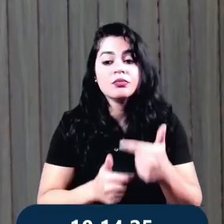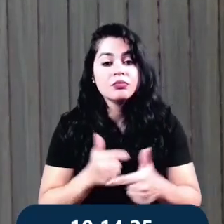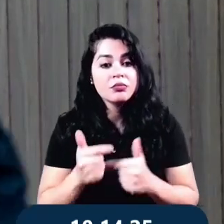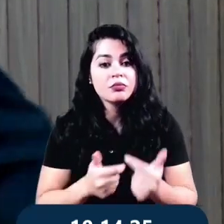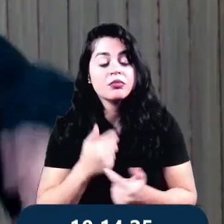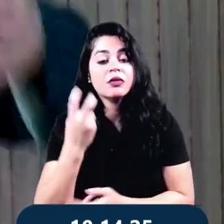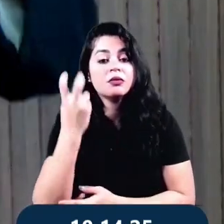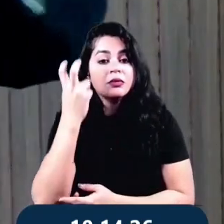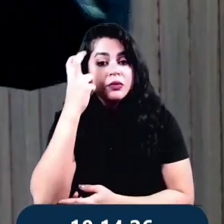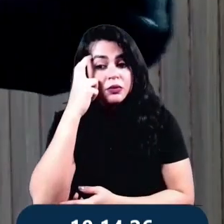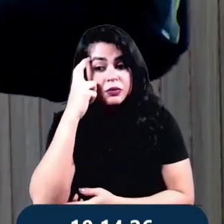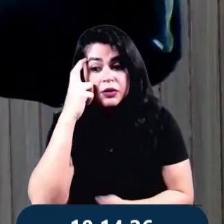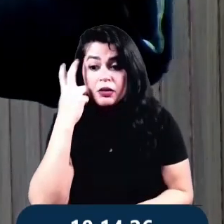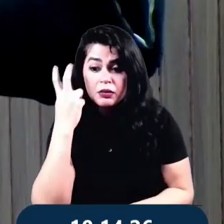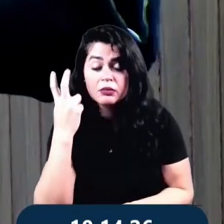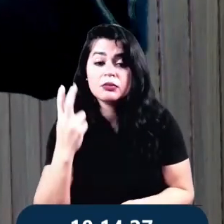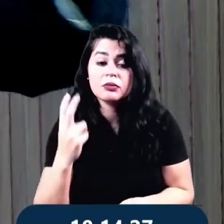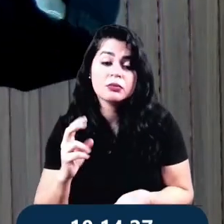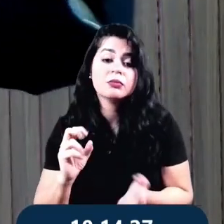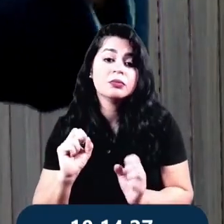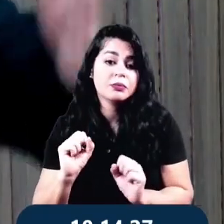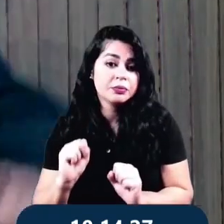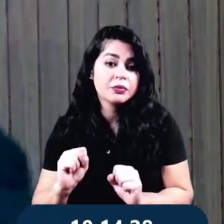estabelecer naquele prédio que é grande,